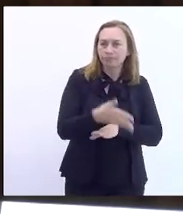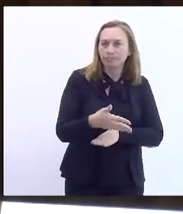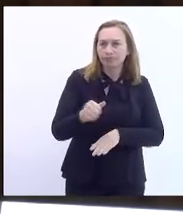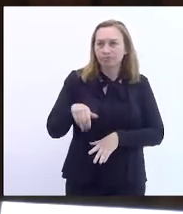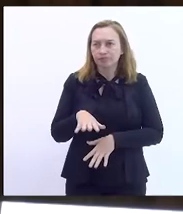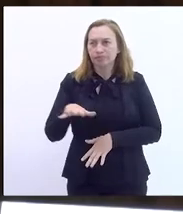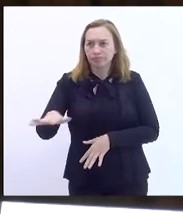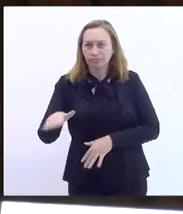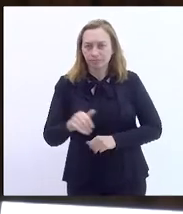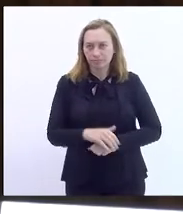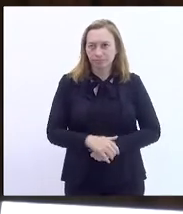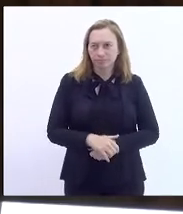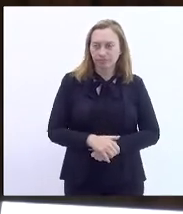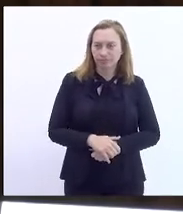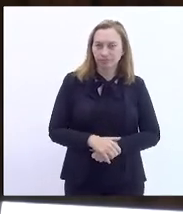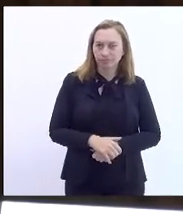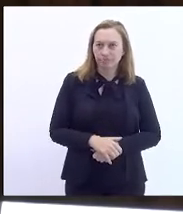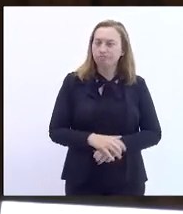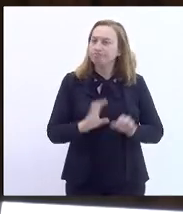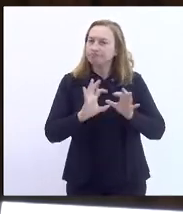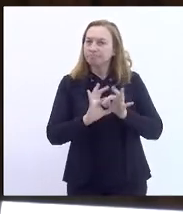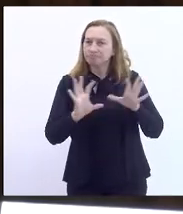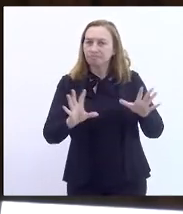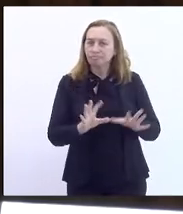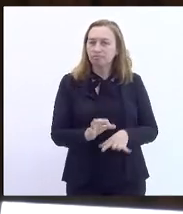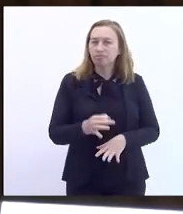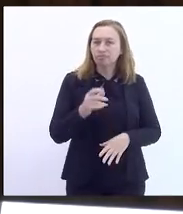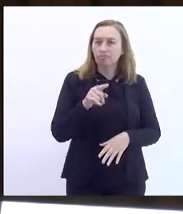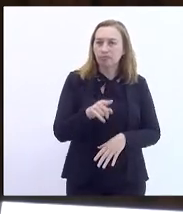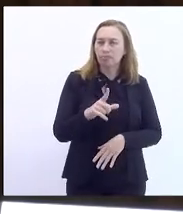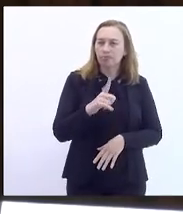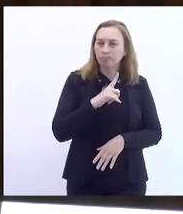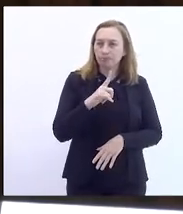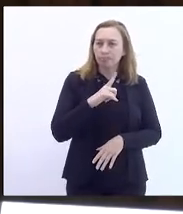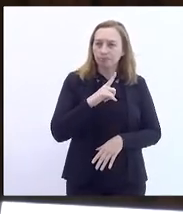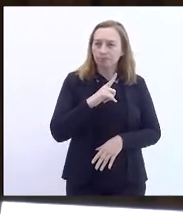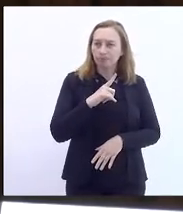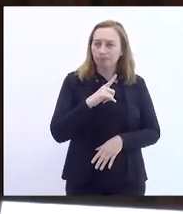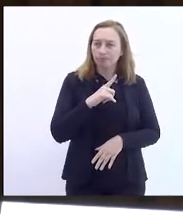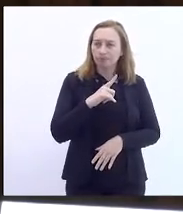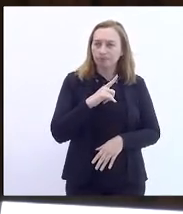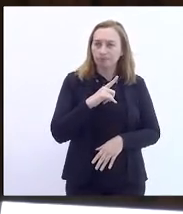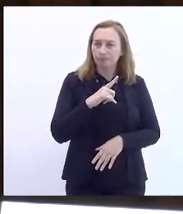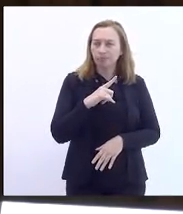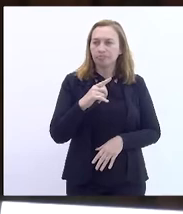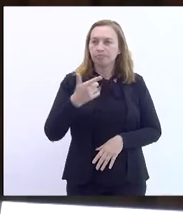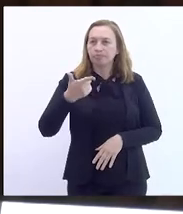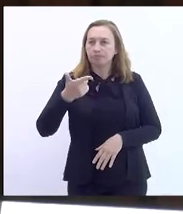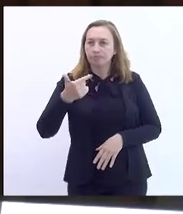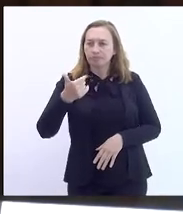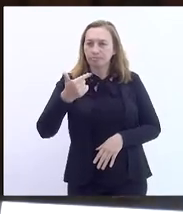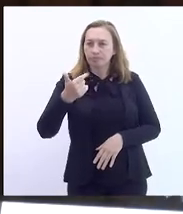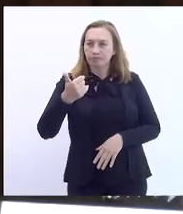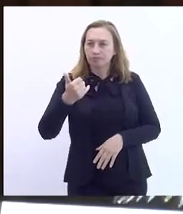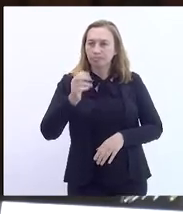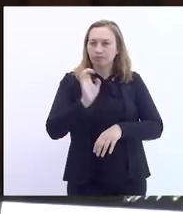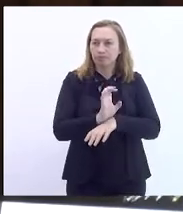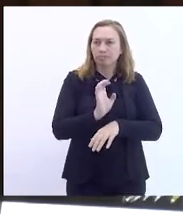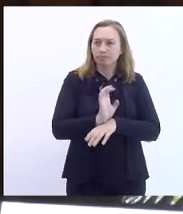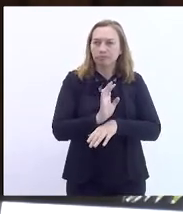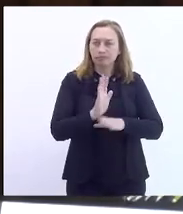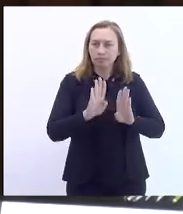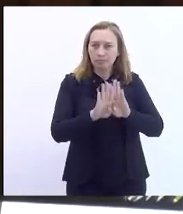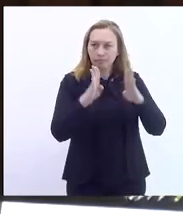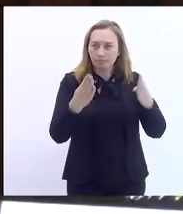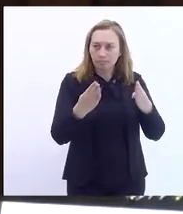da periferia uma democracia que quando você tem o braço armado do estado na porta da sua casa